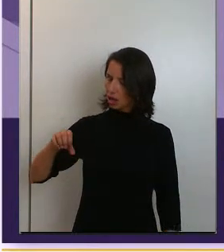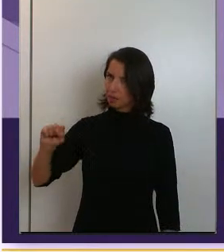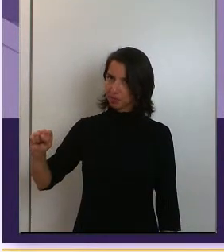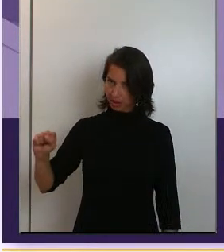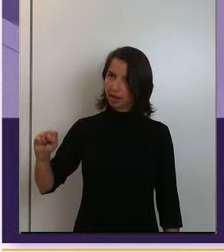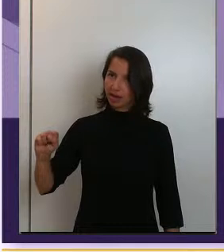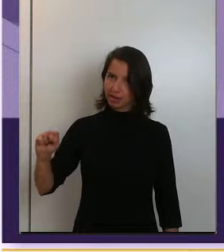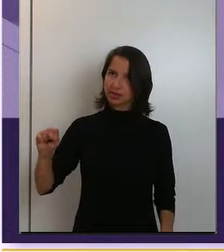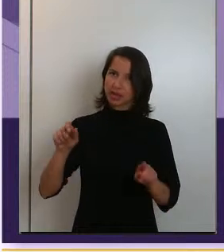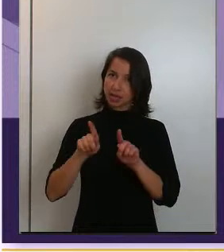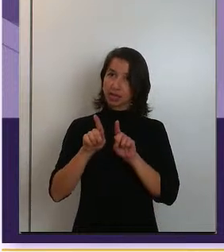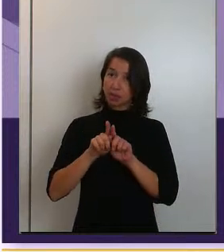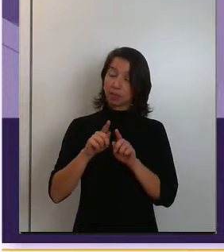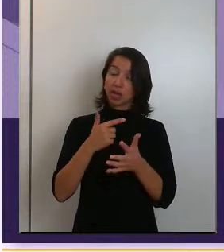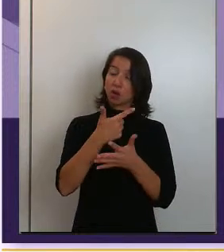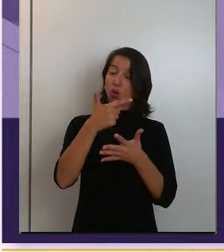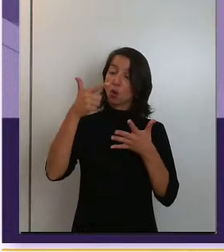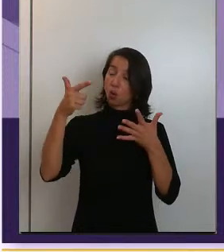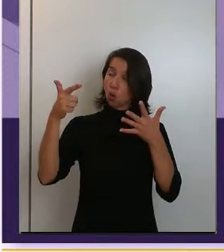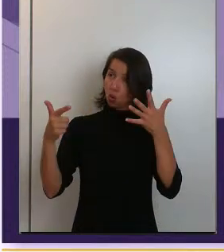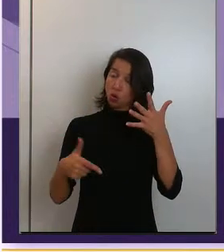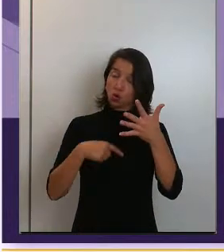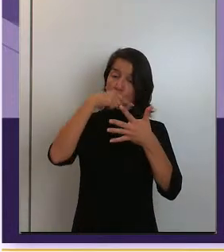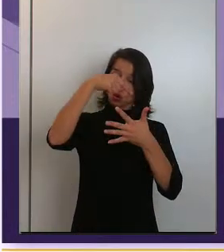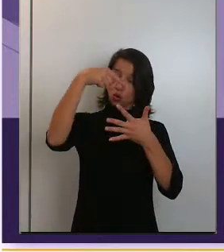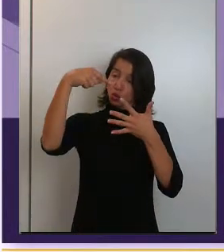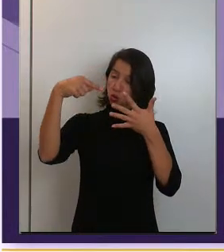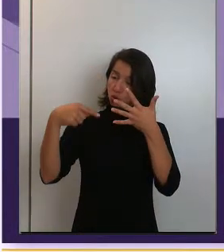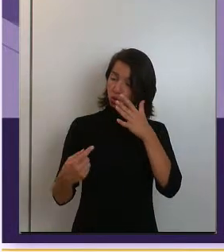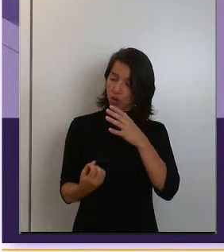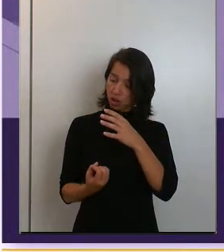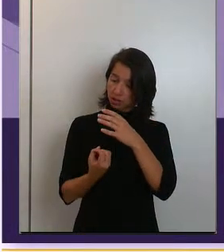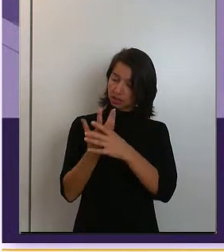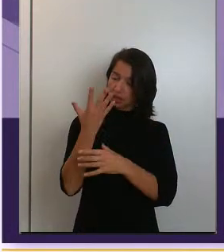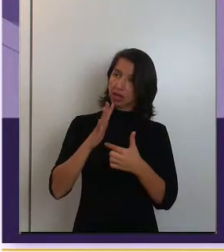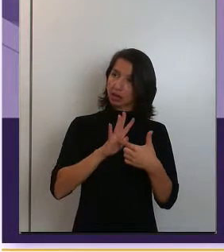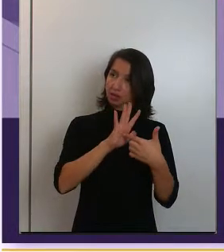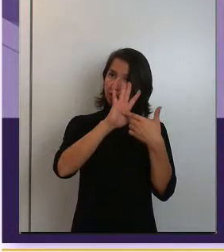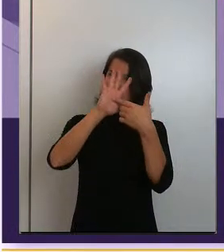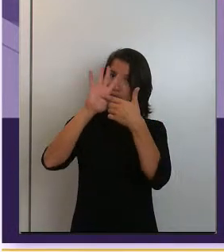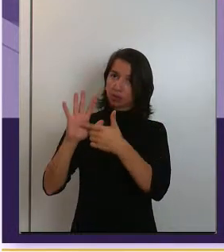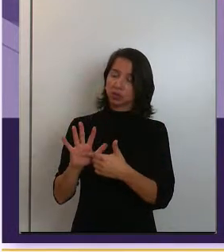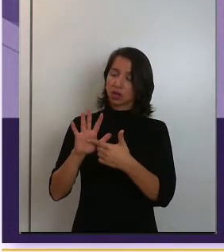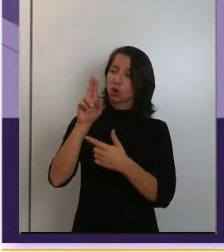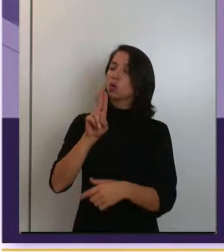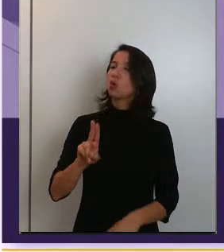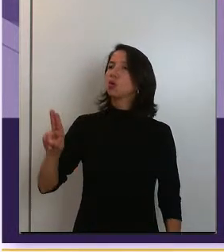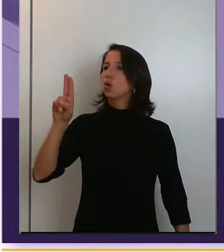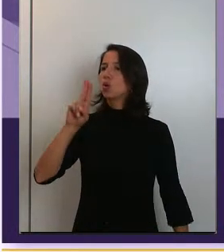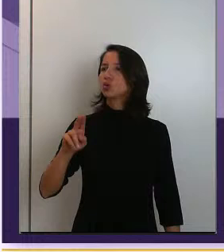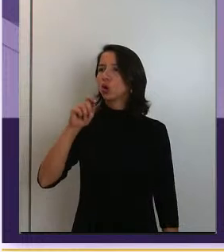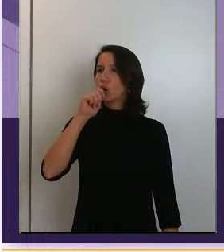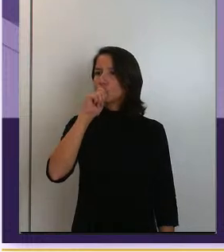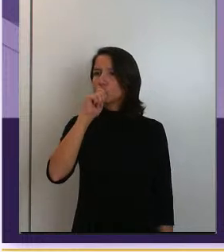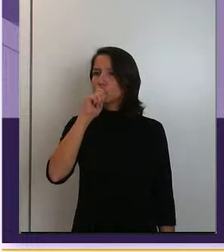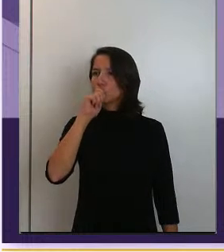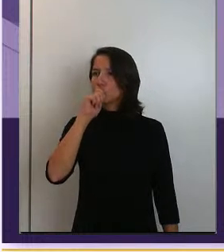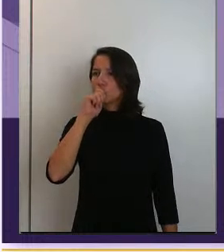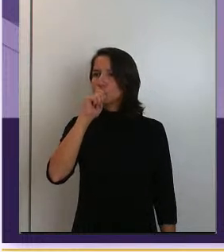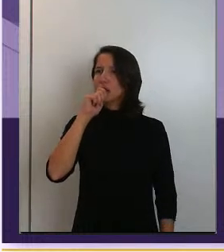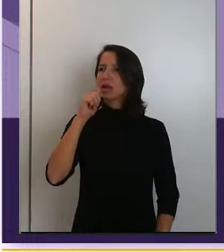também nós criamos para tentar entender esse cenário, como uso de chupetas, duração do aleitamento materno.